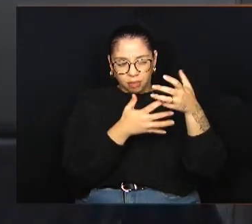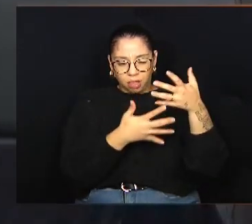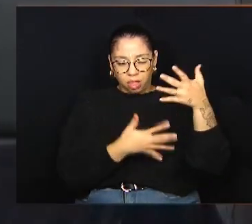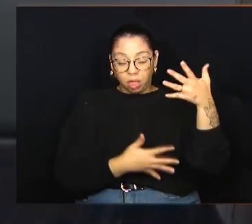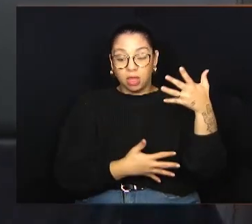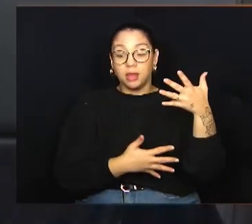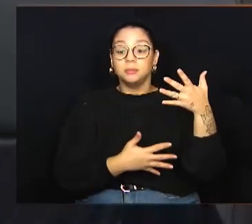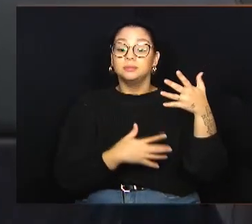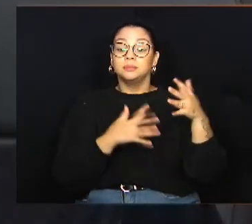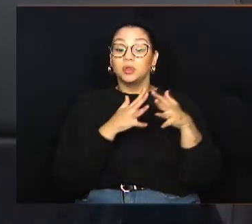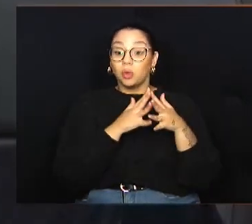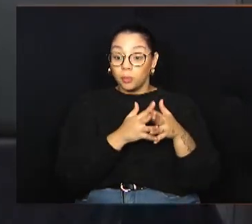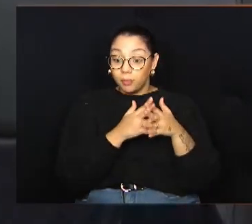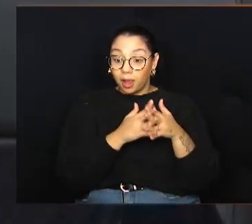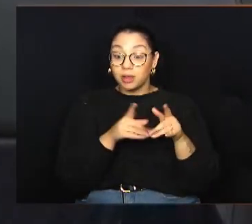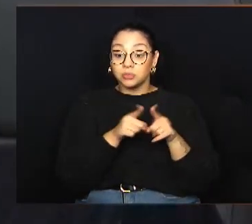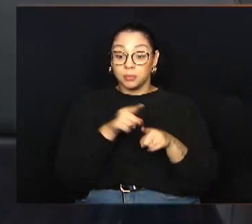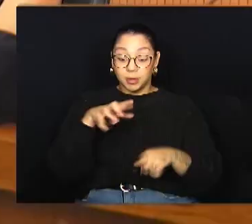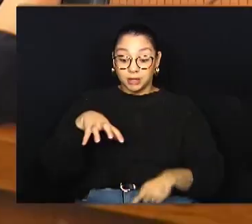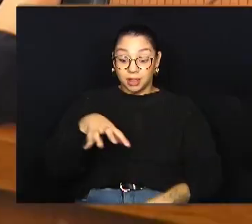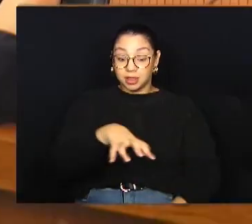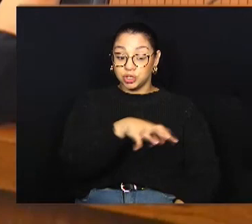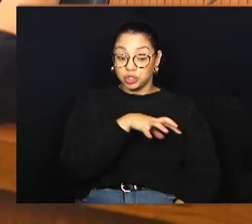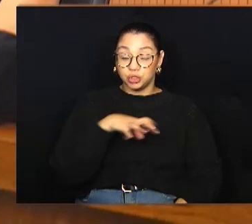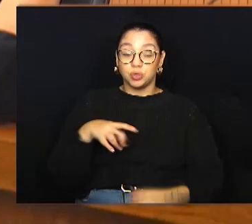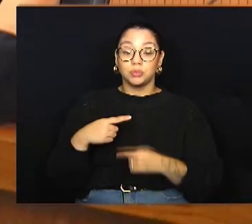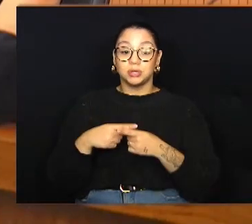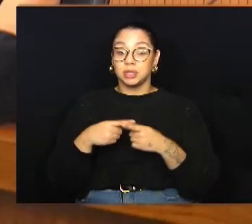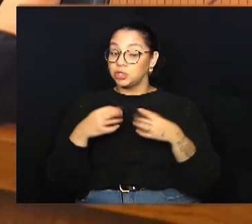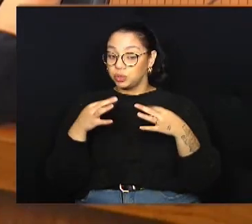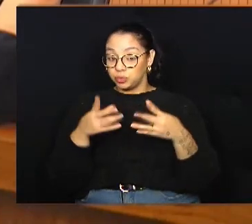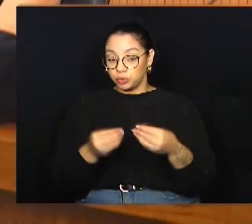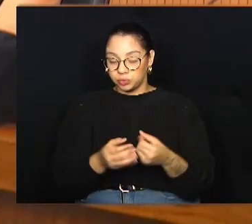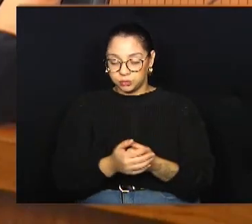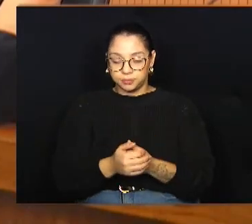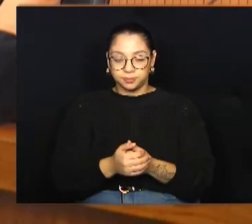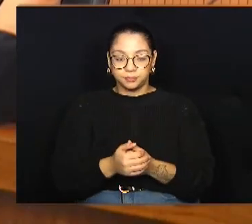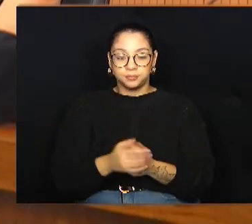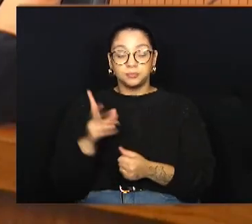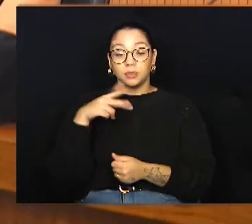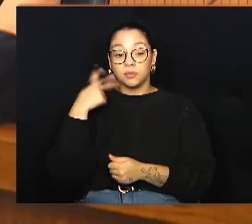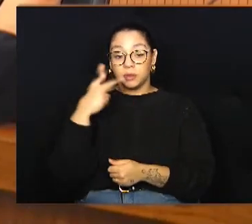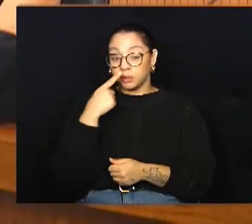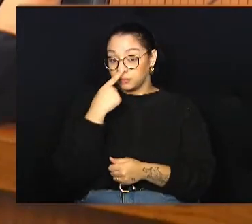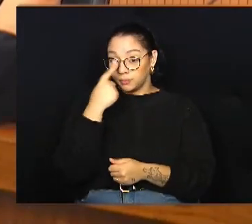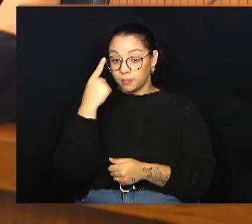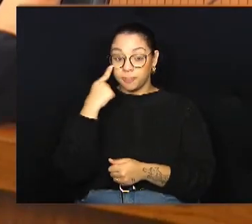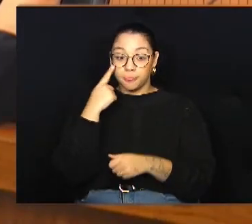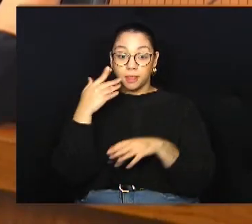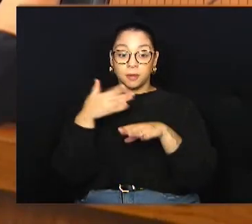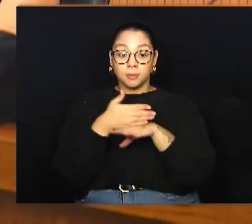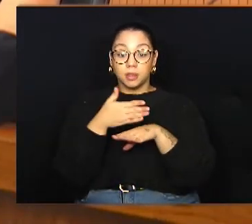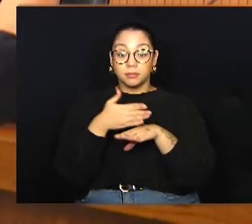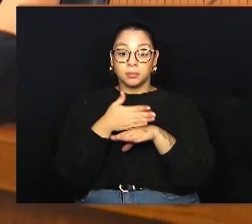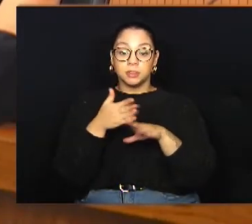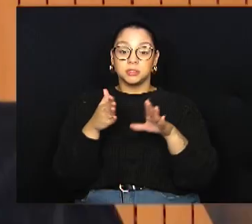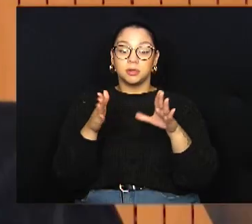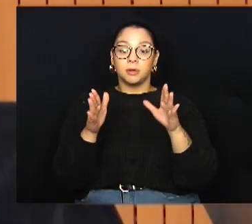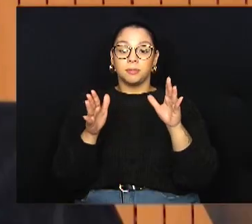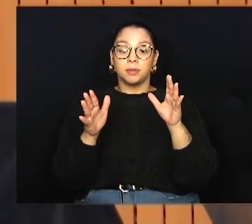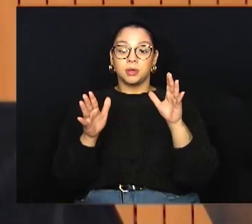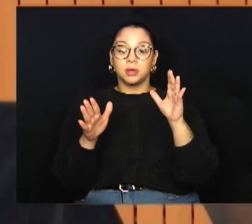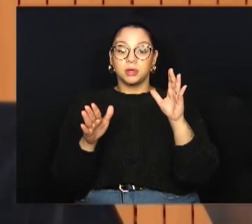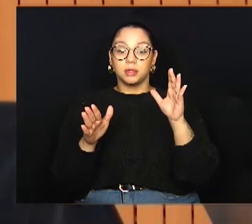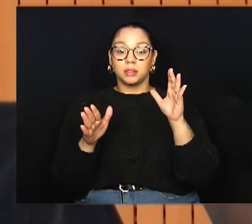ações, das regiões da cidade como um todo. A vereadora Paola Miguel, membro da comissão, propôs para o próximo